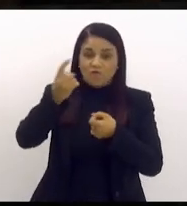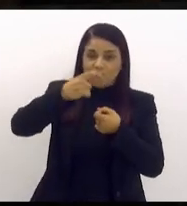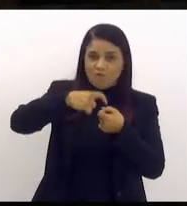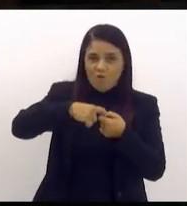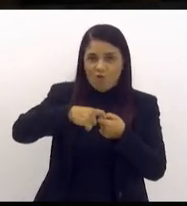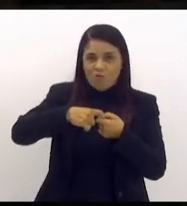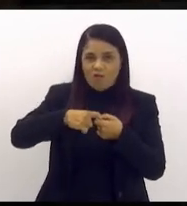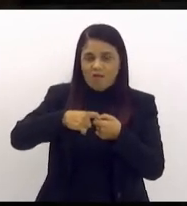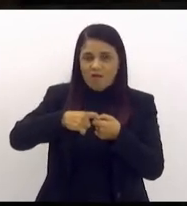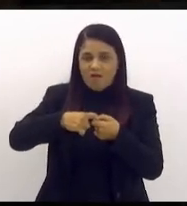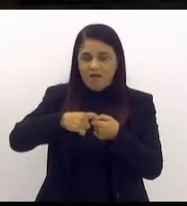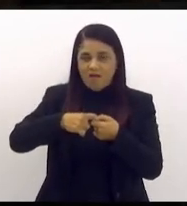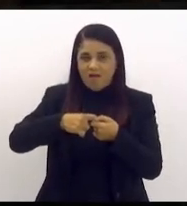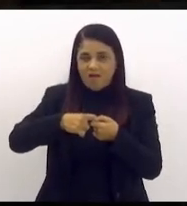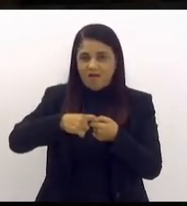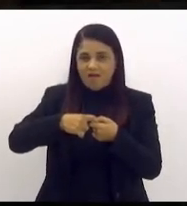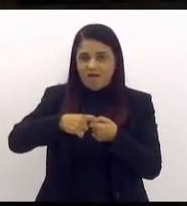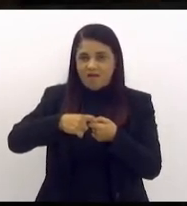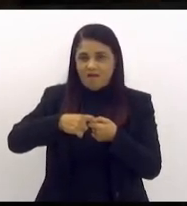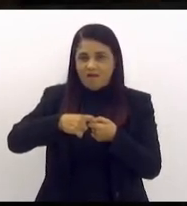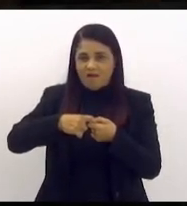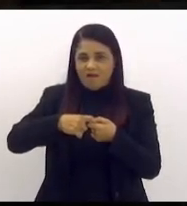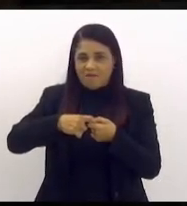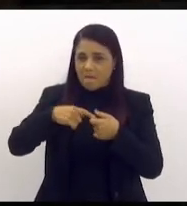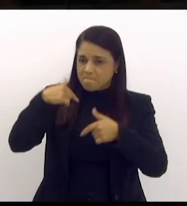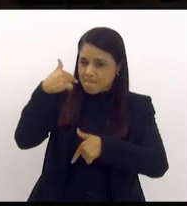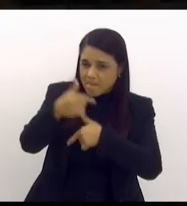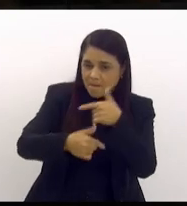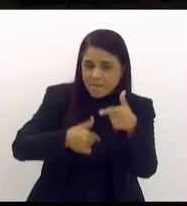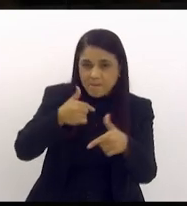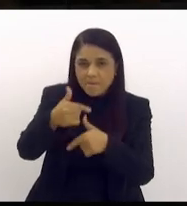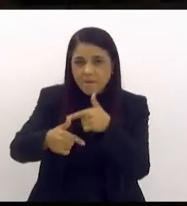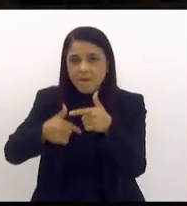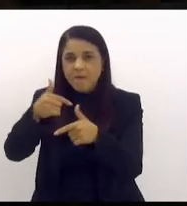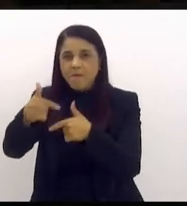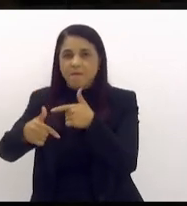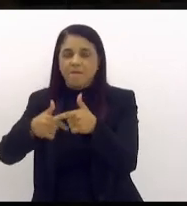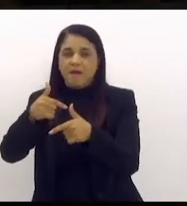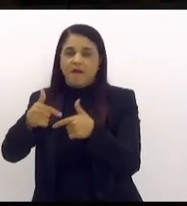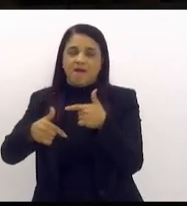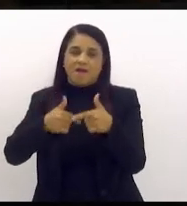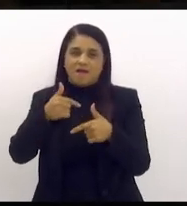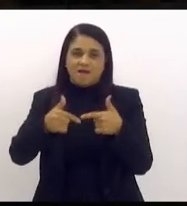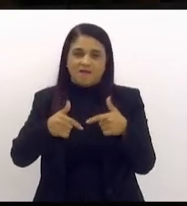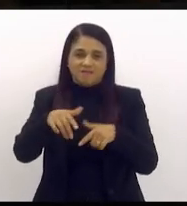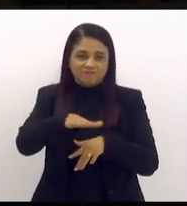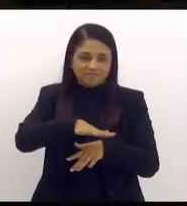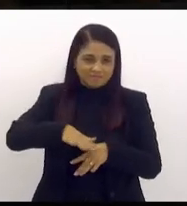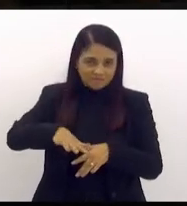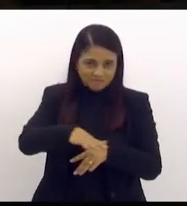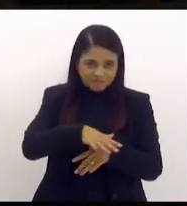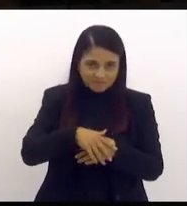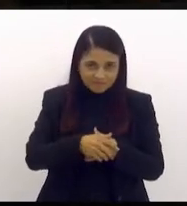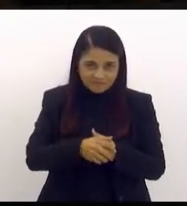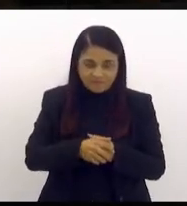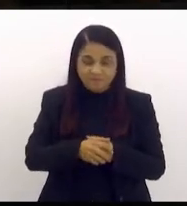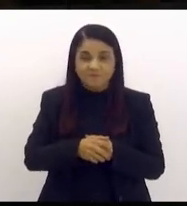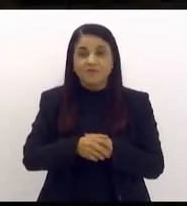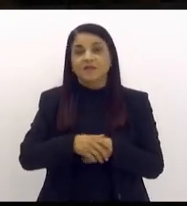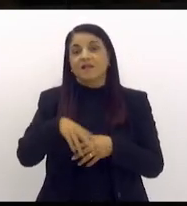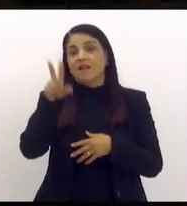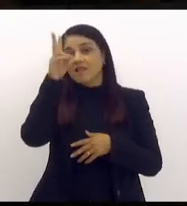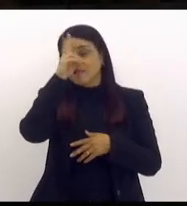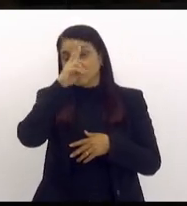novamente muito viscosa do ponto de vista da realização de trabalhos daquela região eh lembro aqui